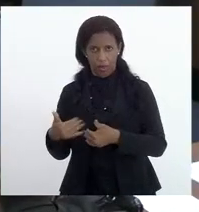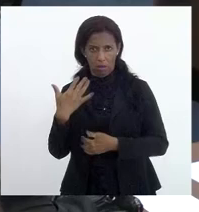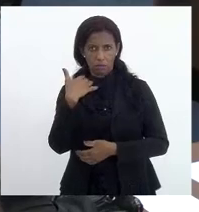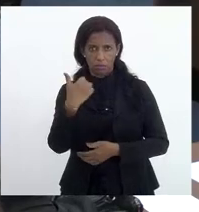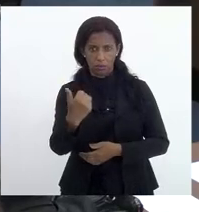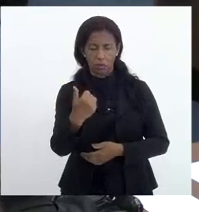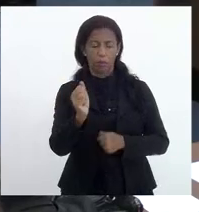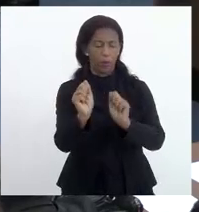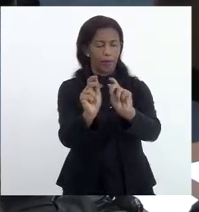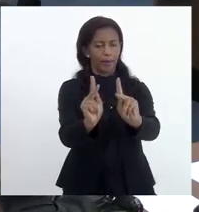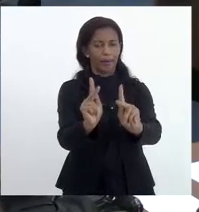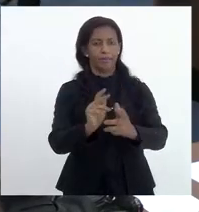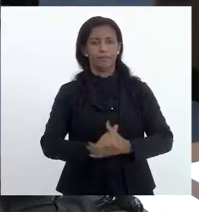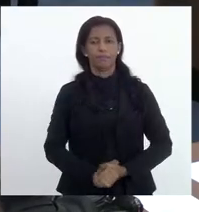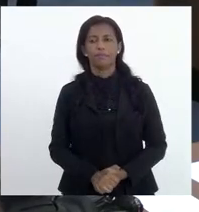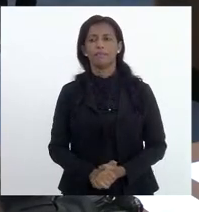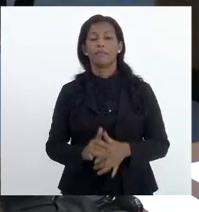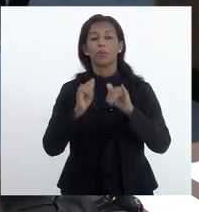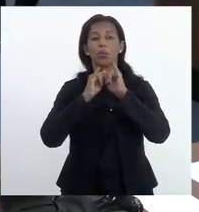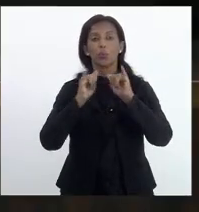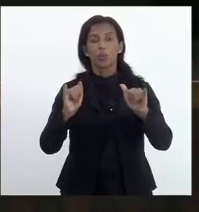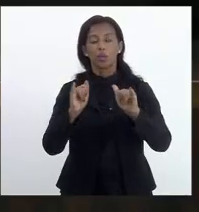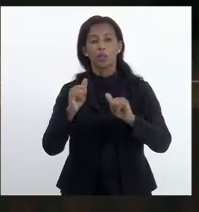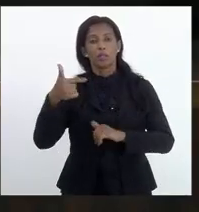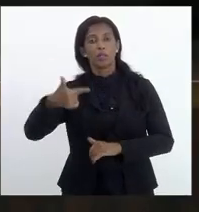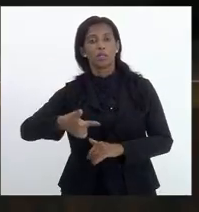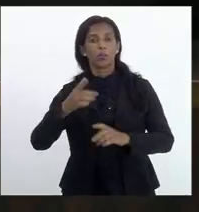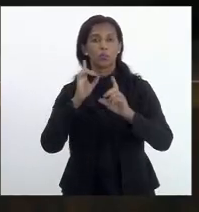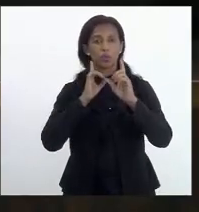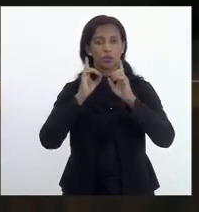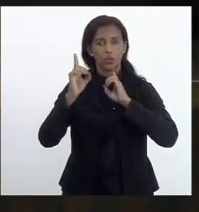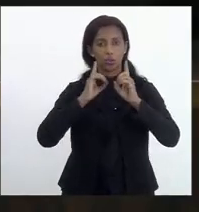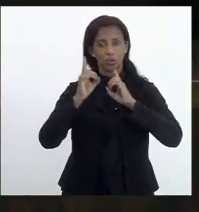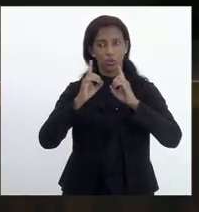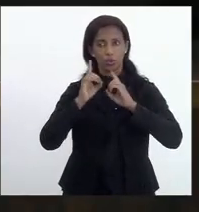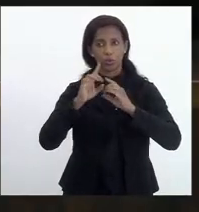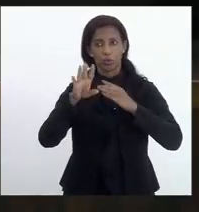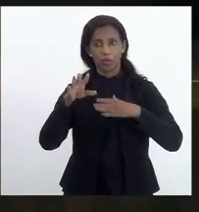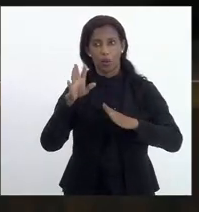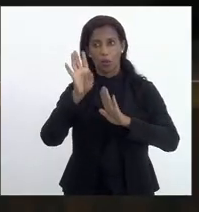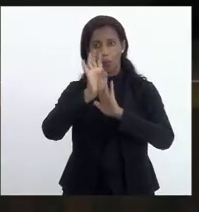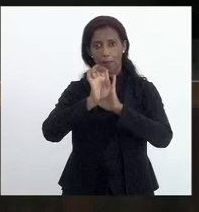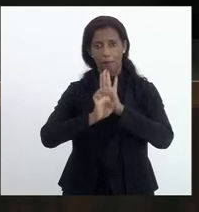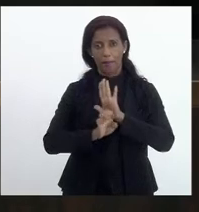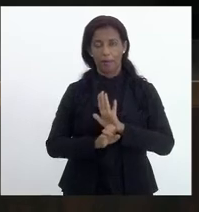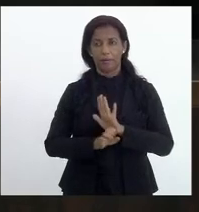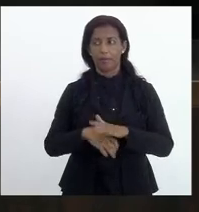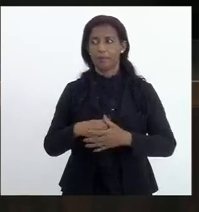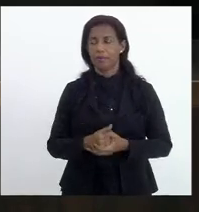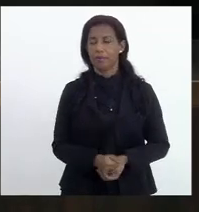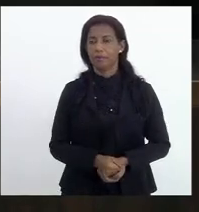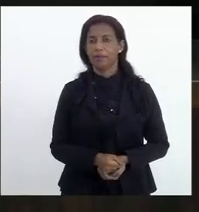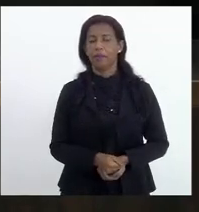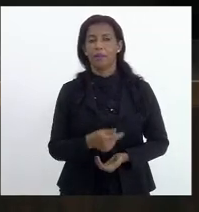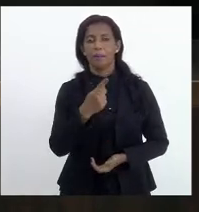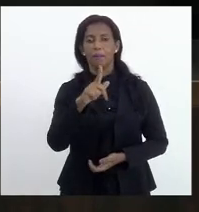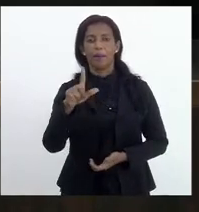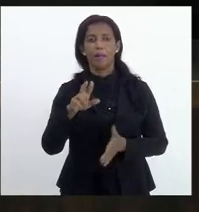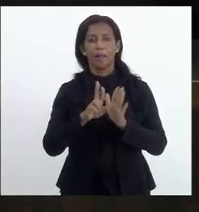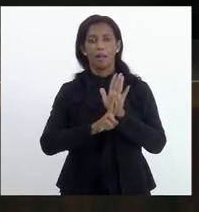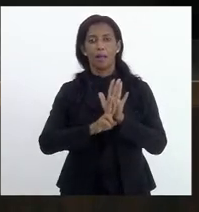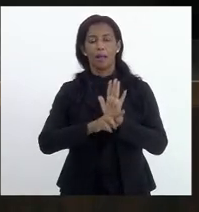né? Ok. Anuncio, em segunda discussão, redação do vencido, assim emendada, primeiro dia para recebimento de emendas. Projeto de